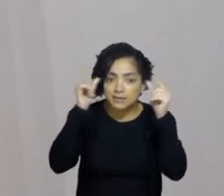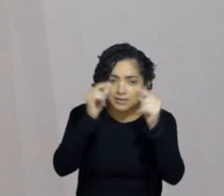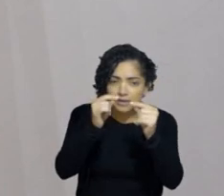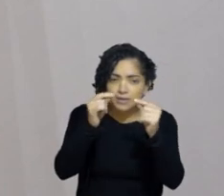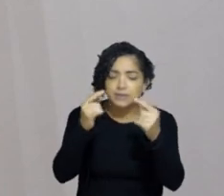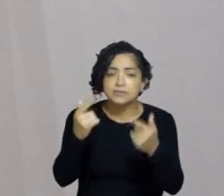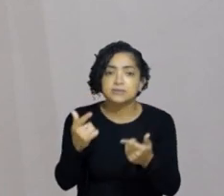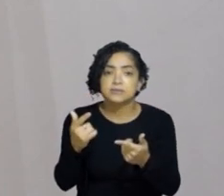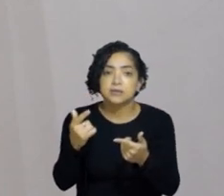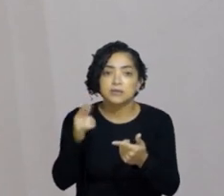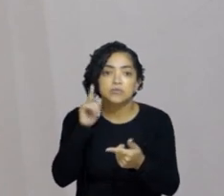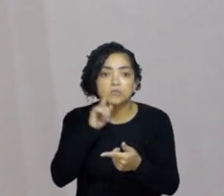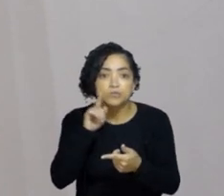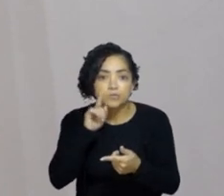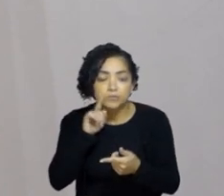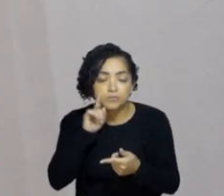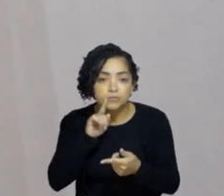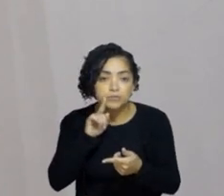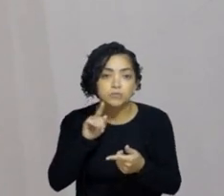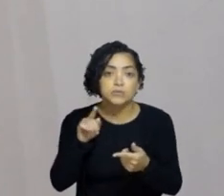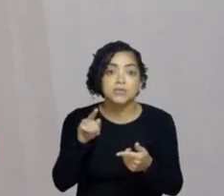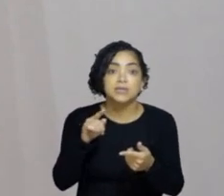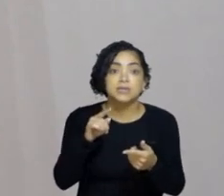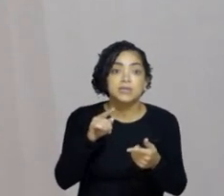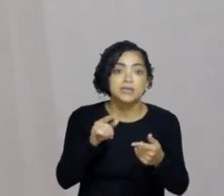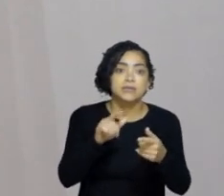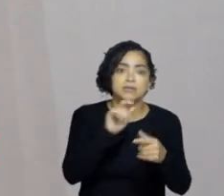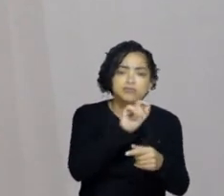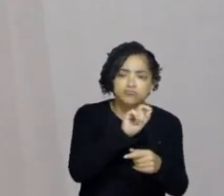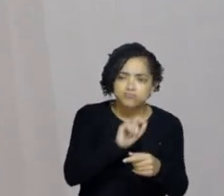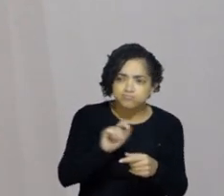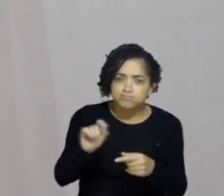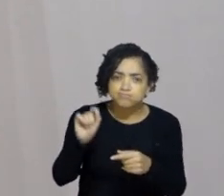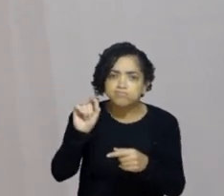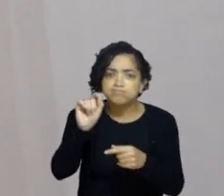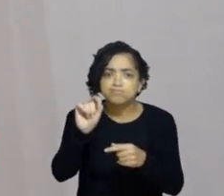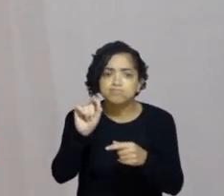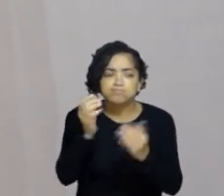Estados Unidos, e na Costa Rica, e eles pegam um padrão. Qual é o padrão?